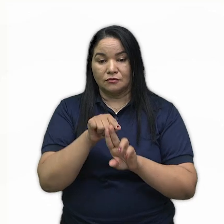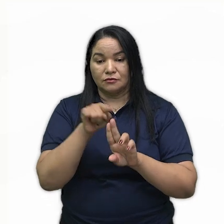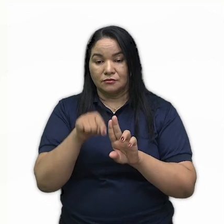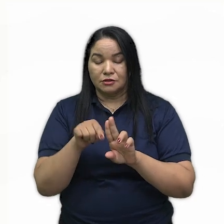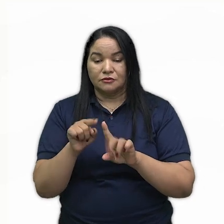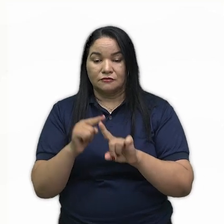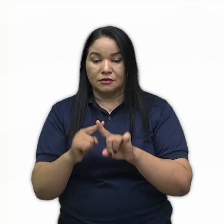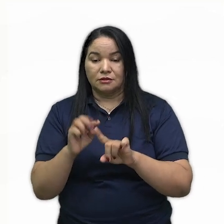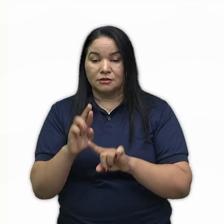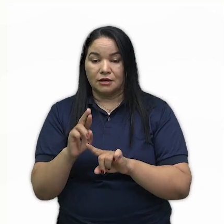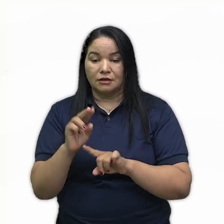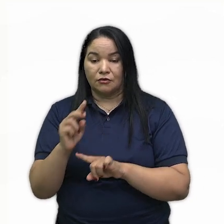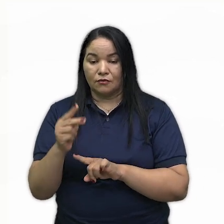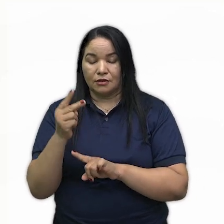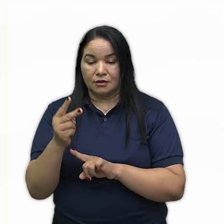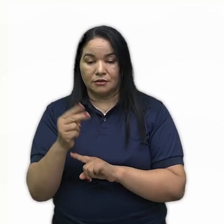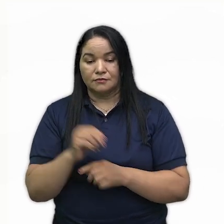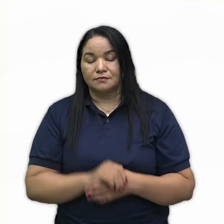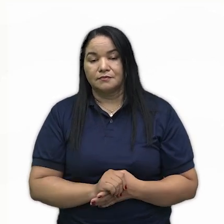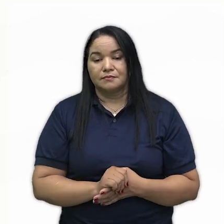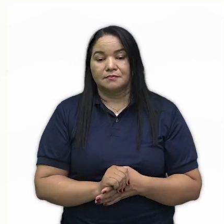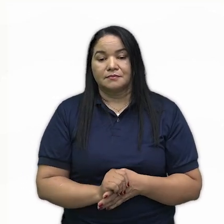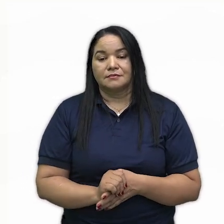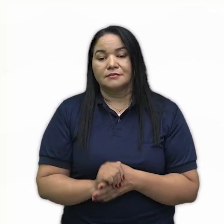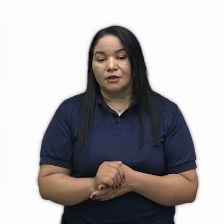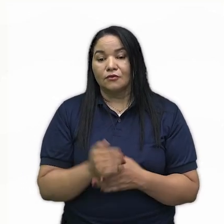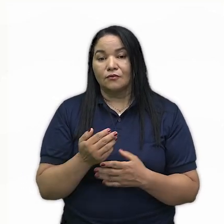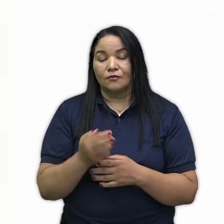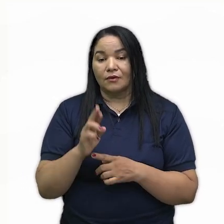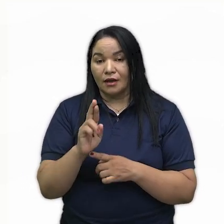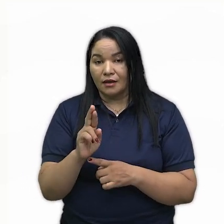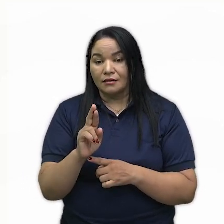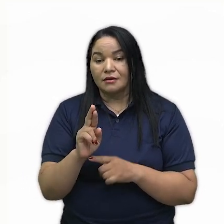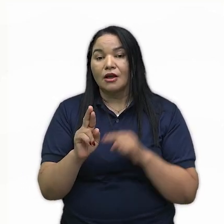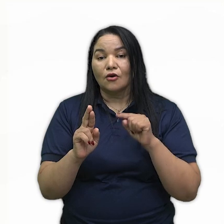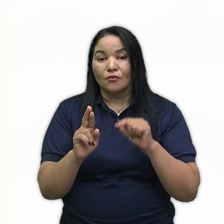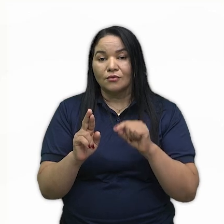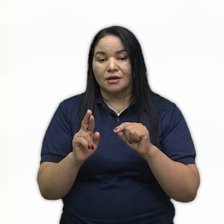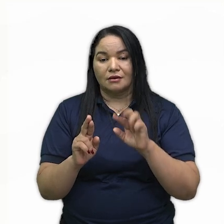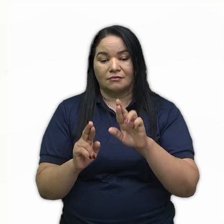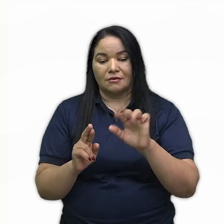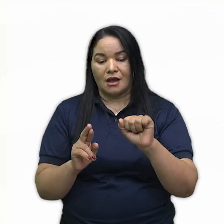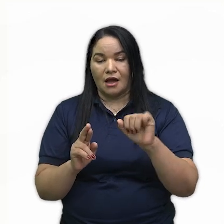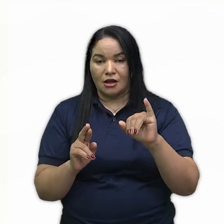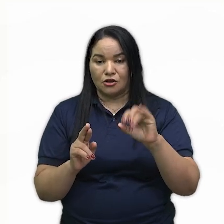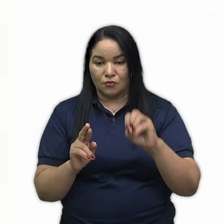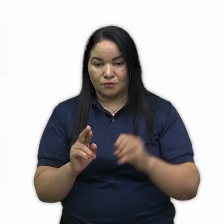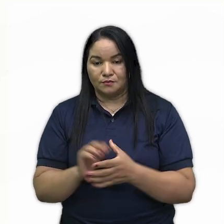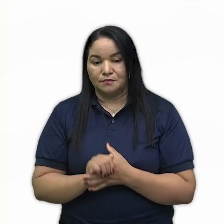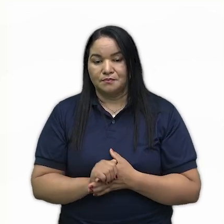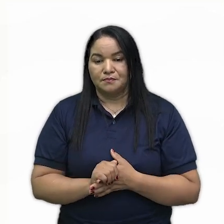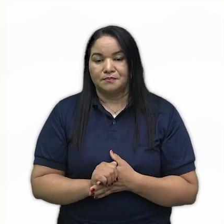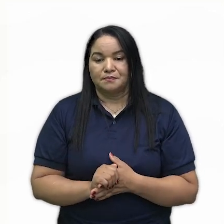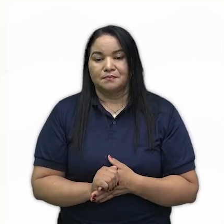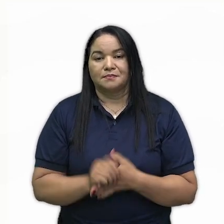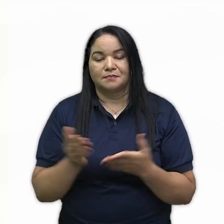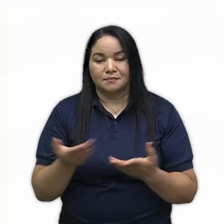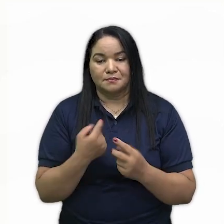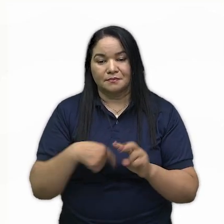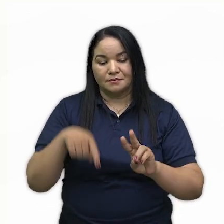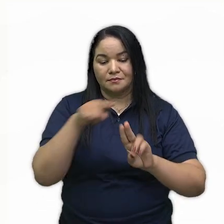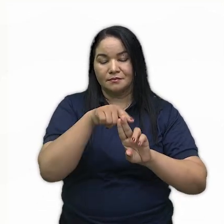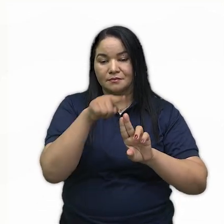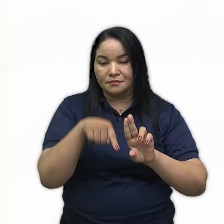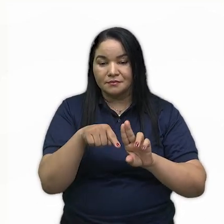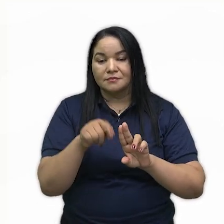Π vezes R ao quadrado, sendo que o R ali é o raio, tudo bem? E aqui o π